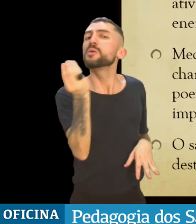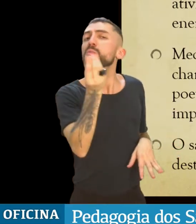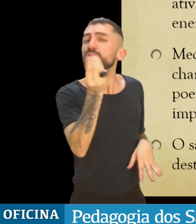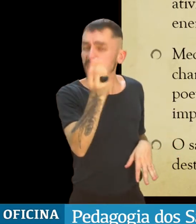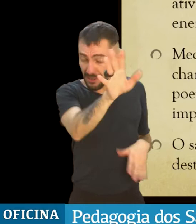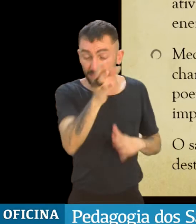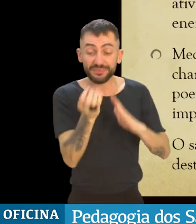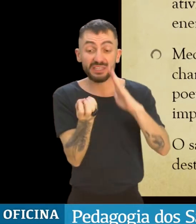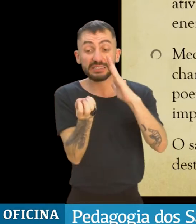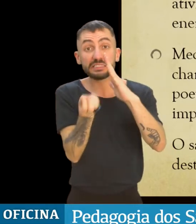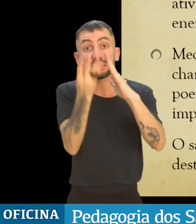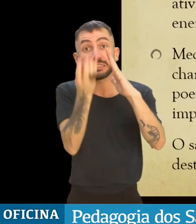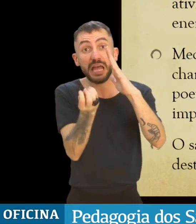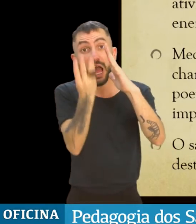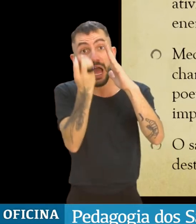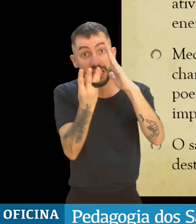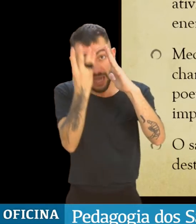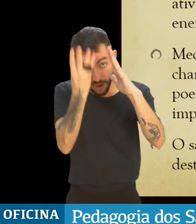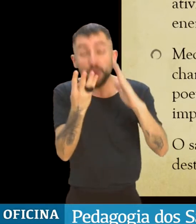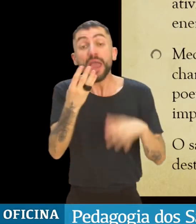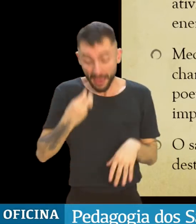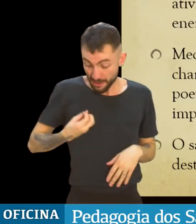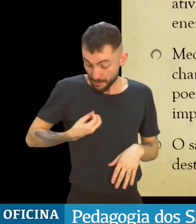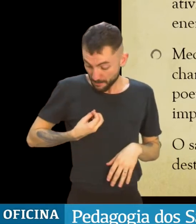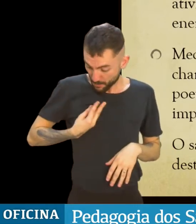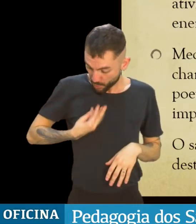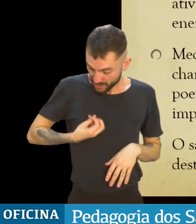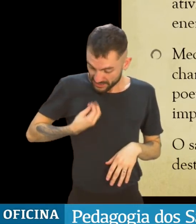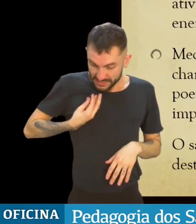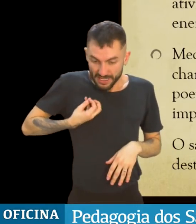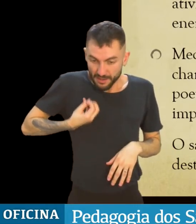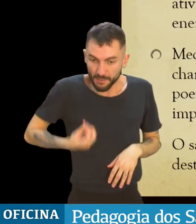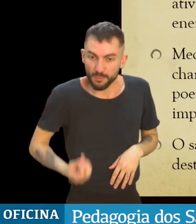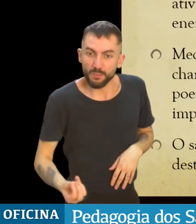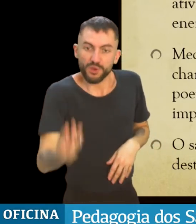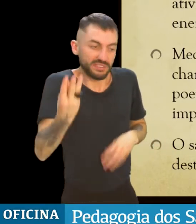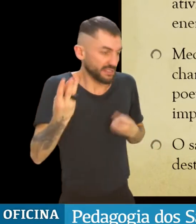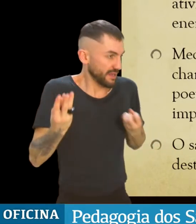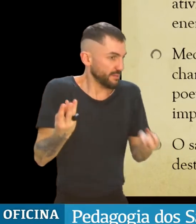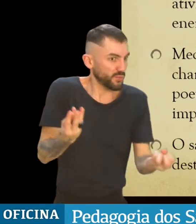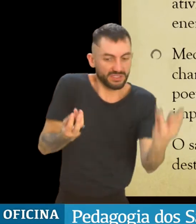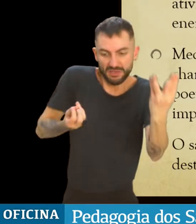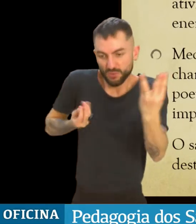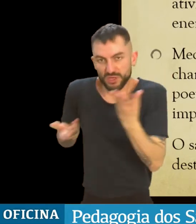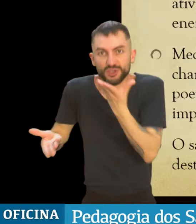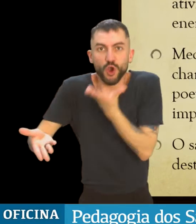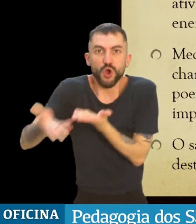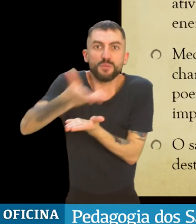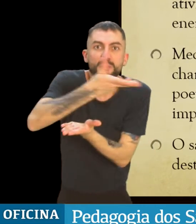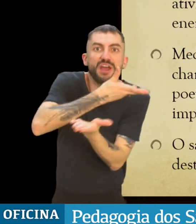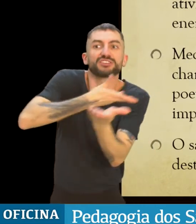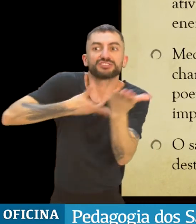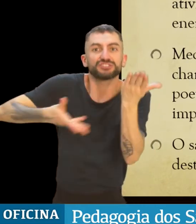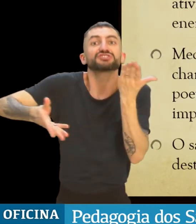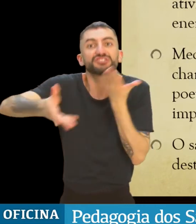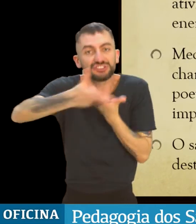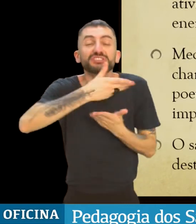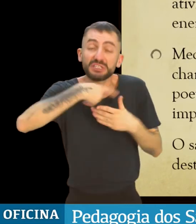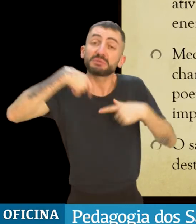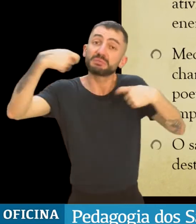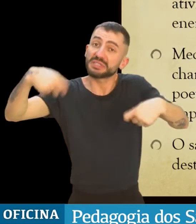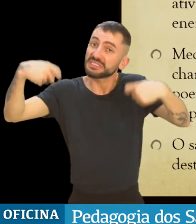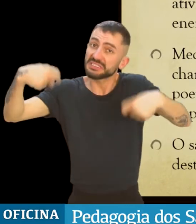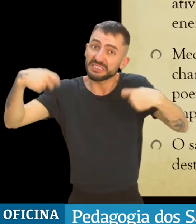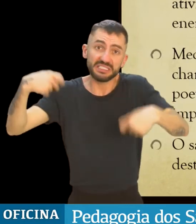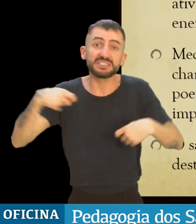o sarau é poesia em movimento. O sarau é uma apresentação em que você tem um fluxo,